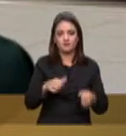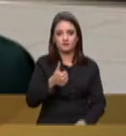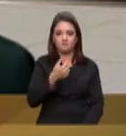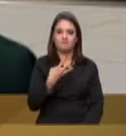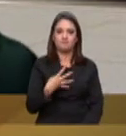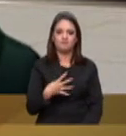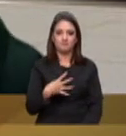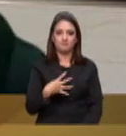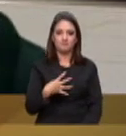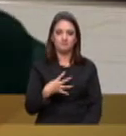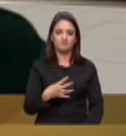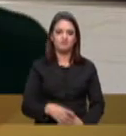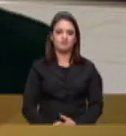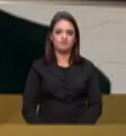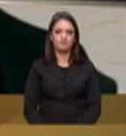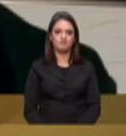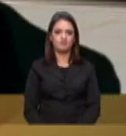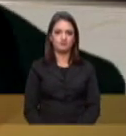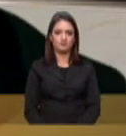14.